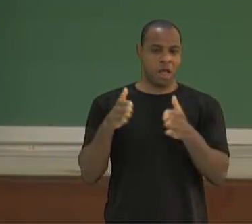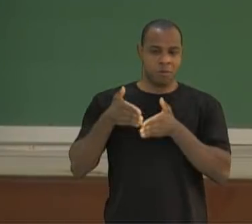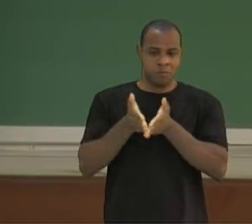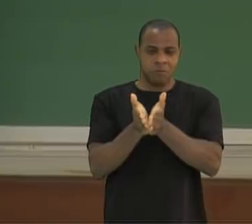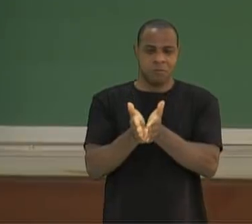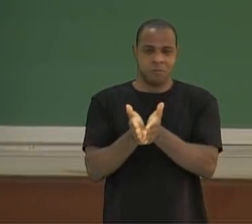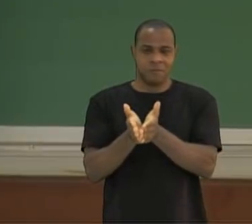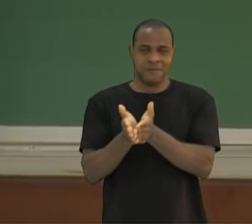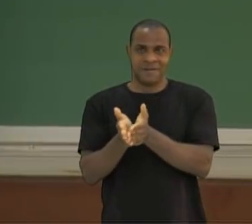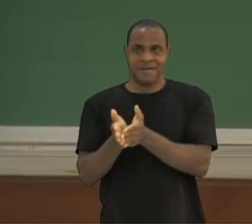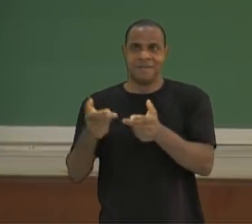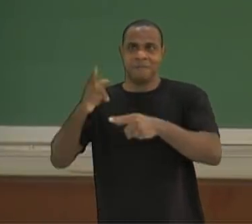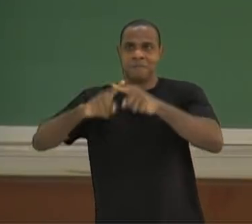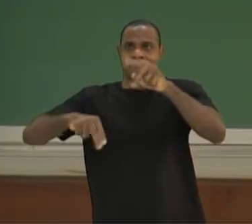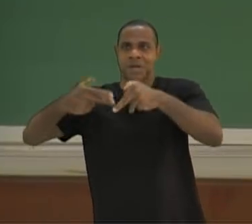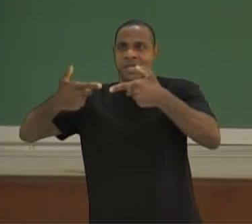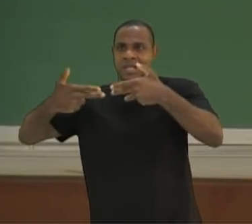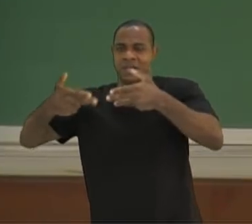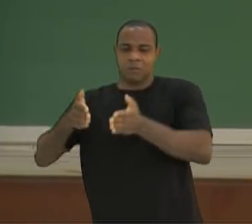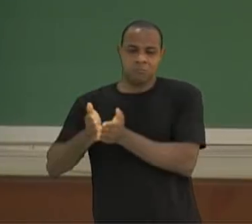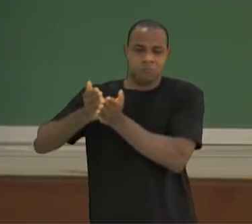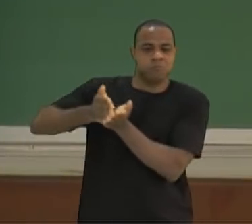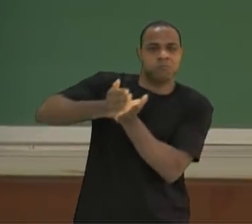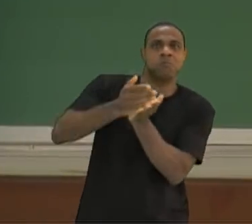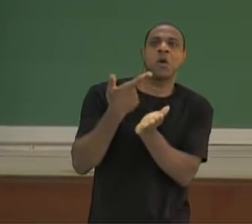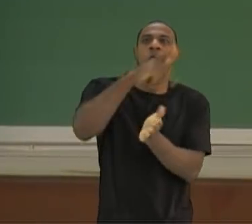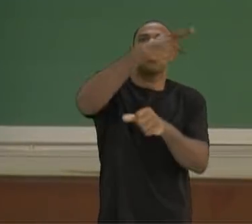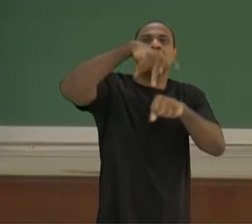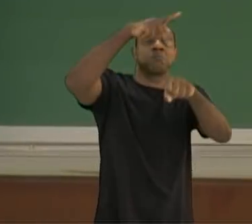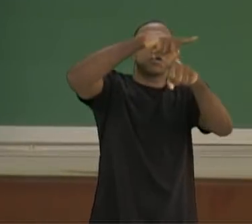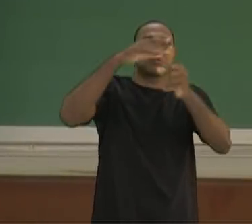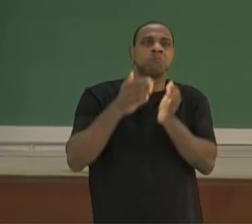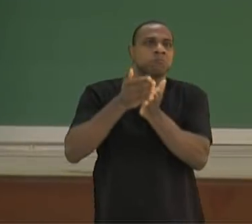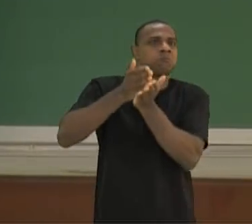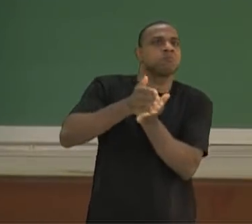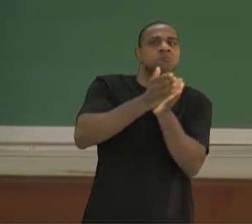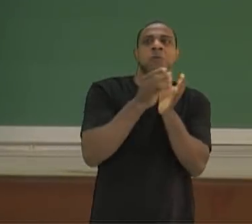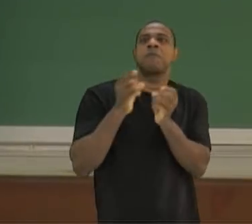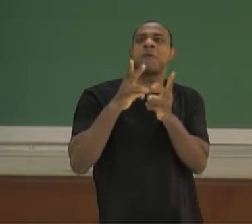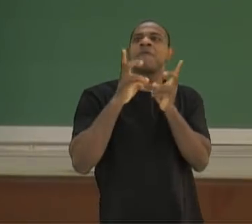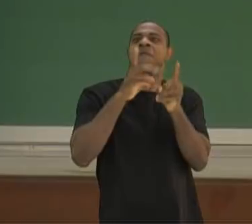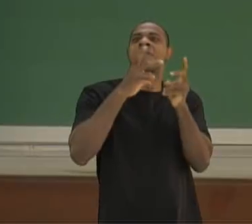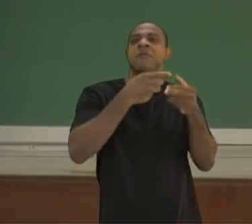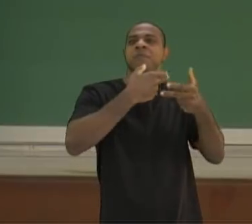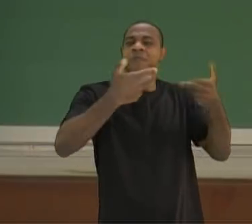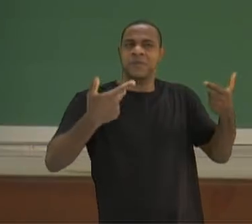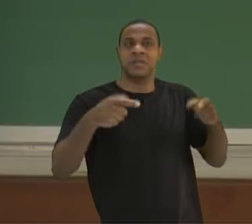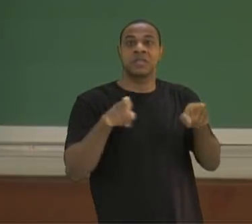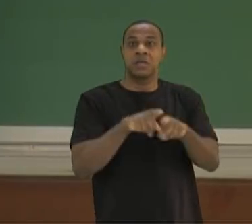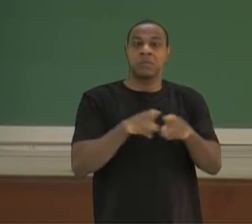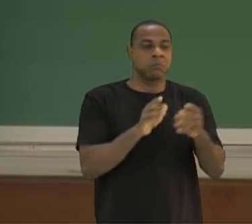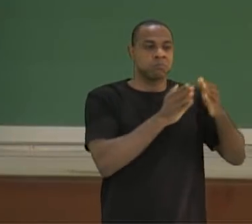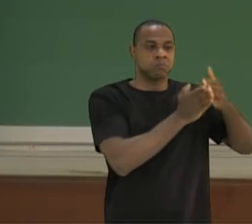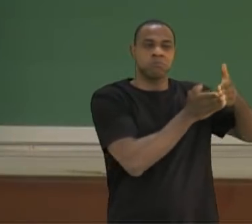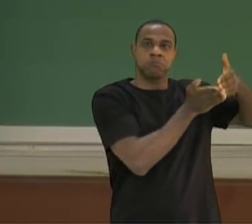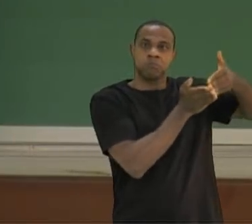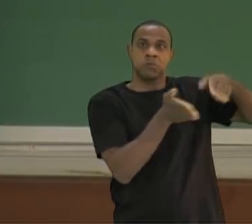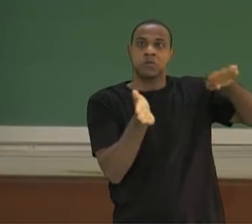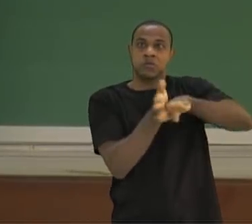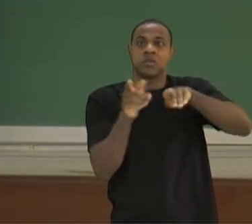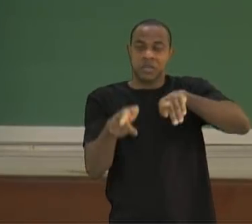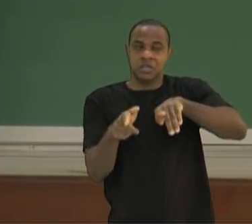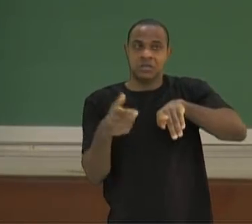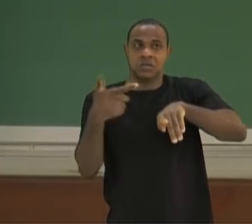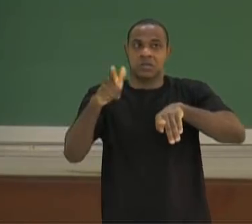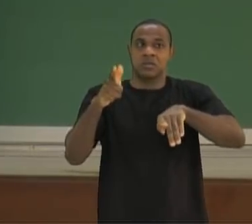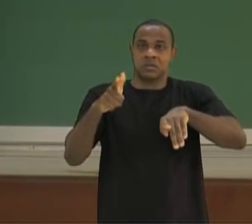outros países, né? O que a gente chama de exportação, mandar para outros países e também receber de outros países, que é